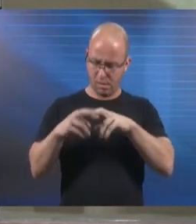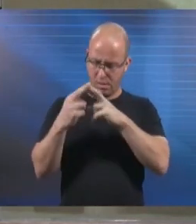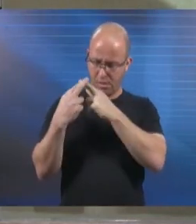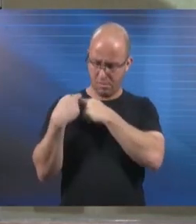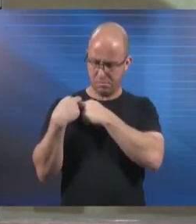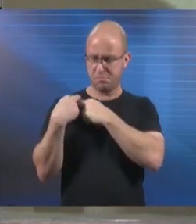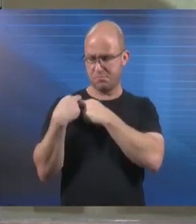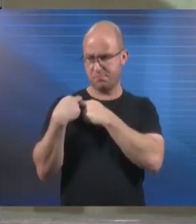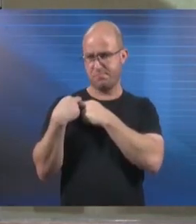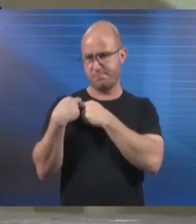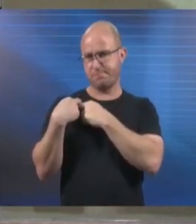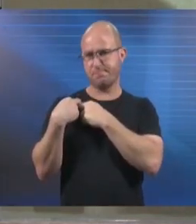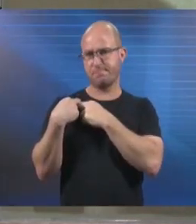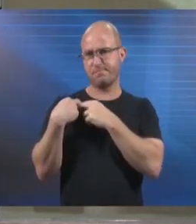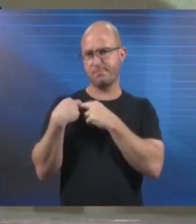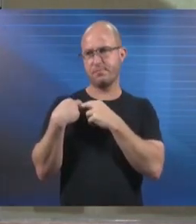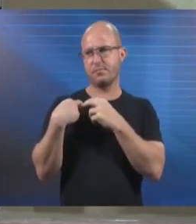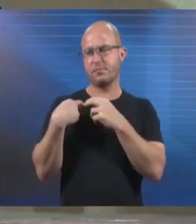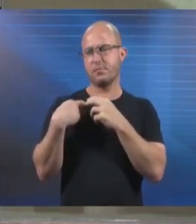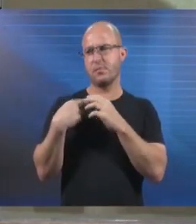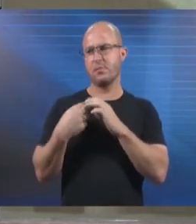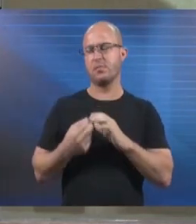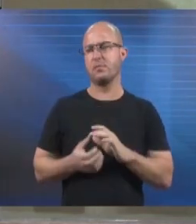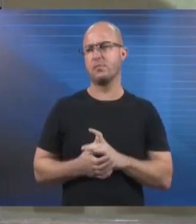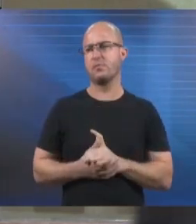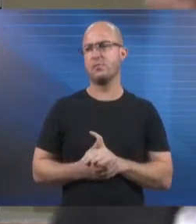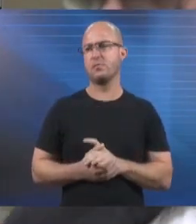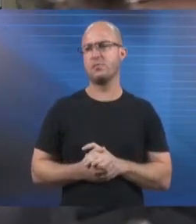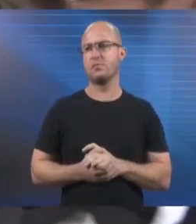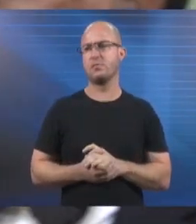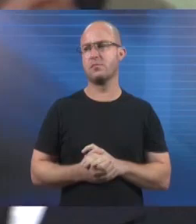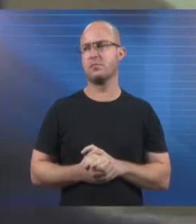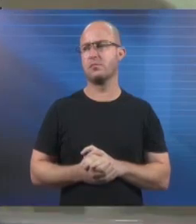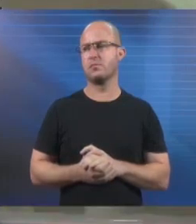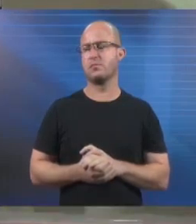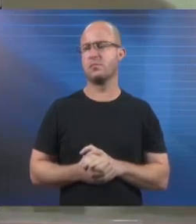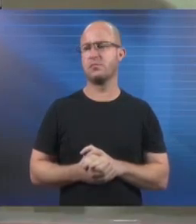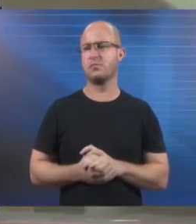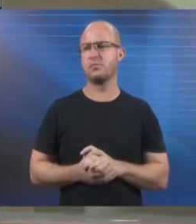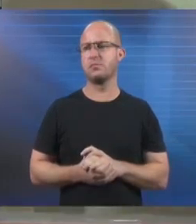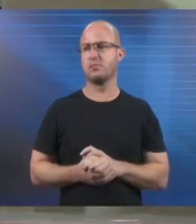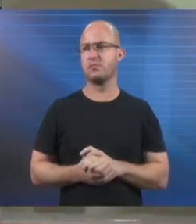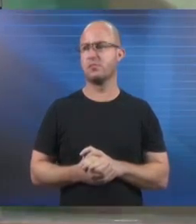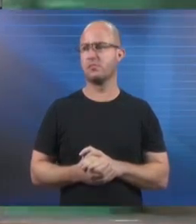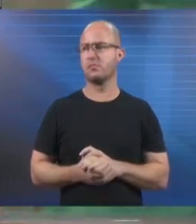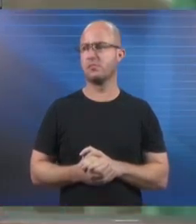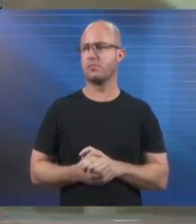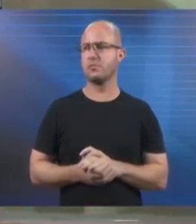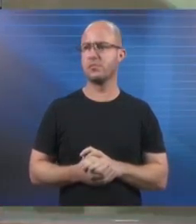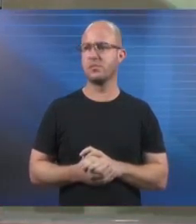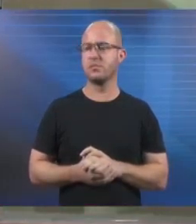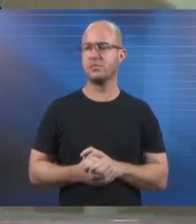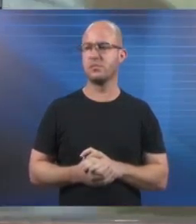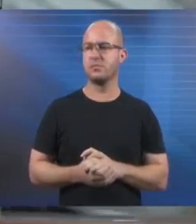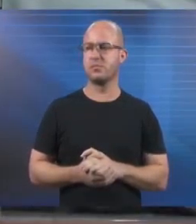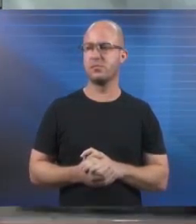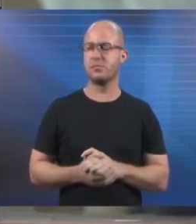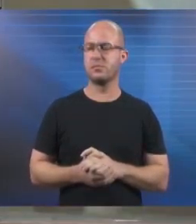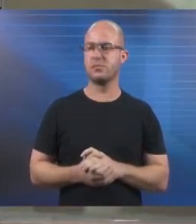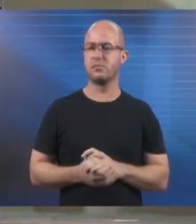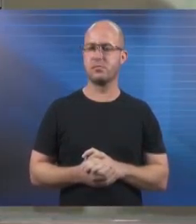não é onde ela pudesse eh conduzir como ela é